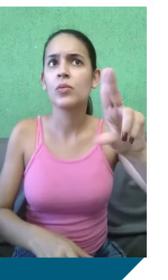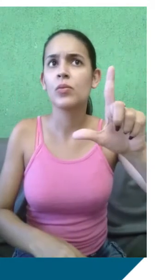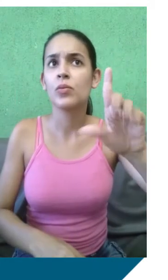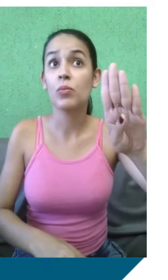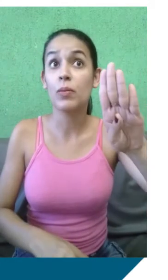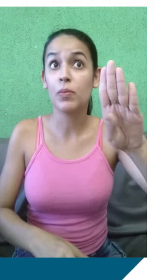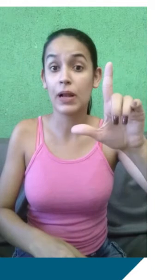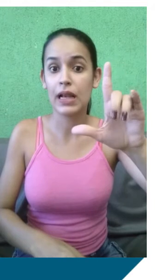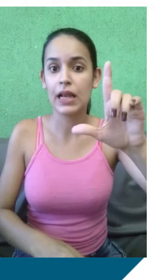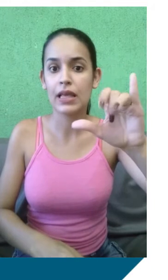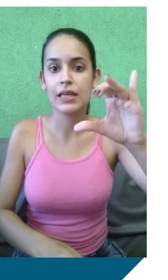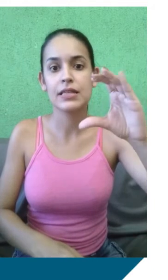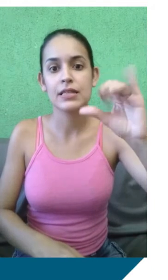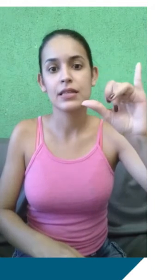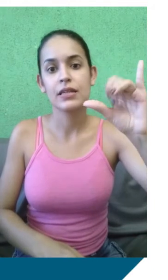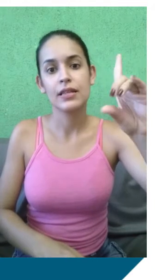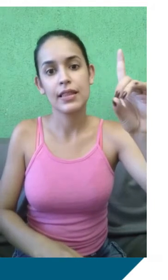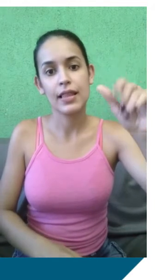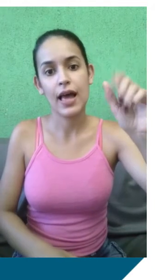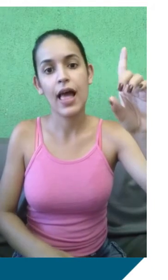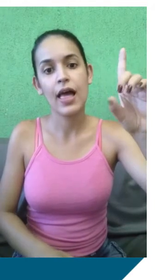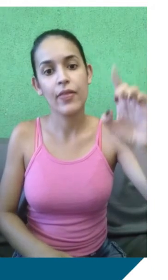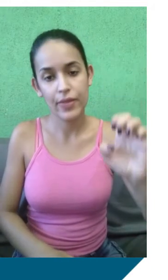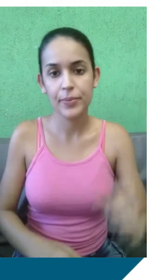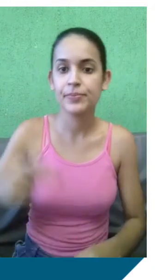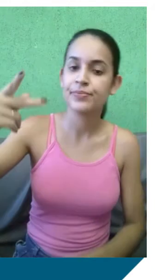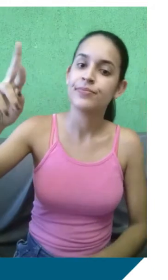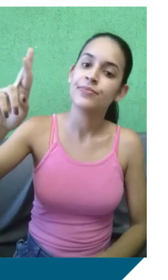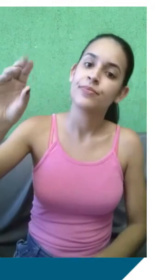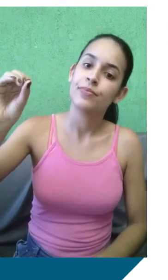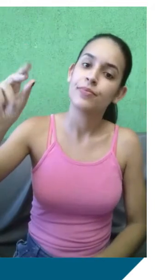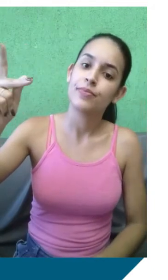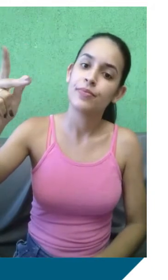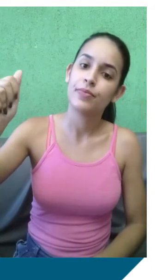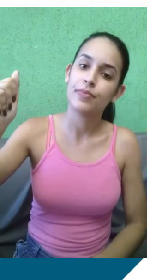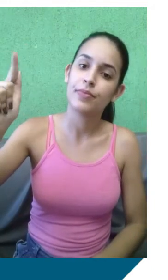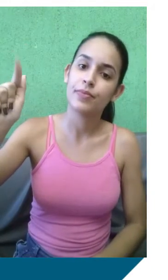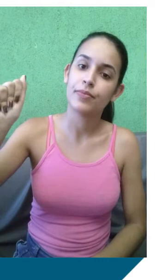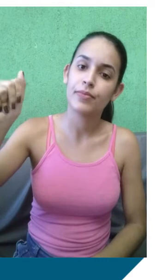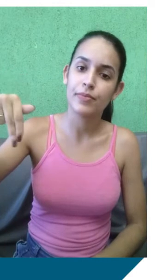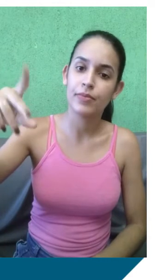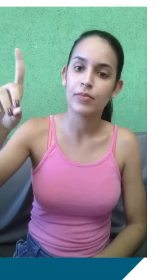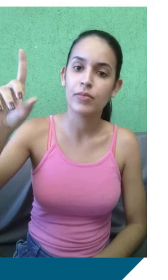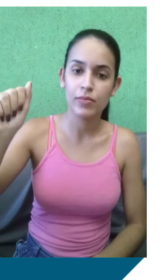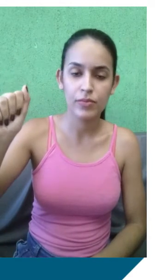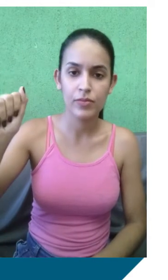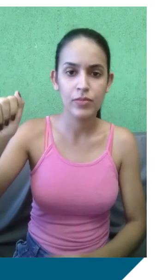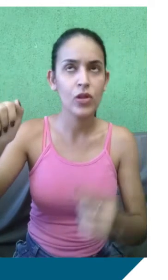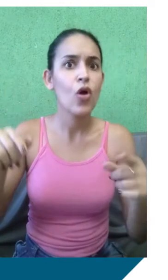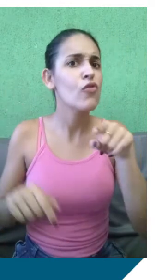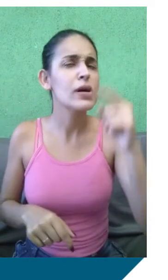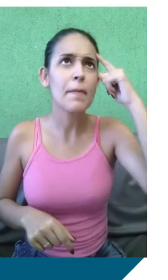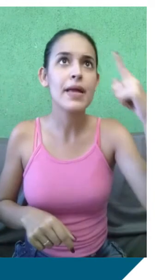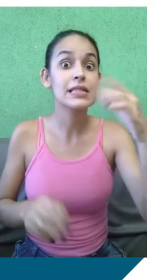propaganda, é de se esperar que o autor se proponha a responder, ao longo do texto, a pergunta levantada por ele mesmo, o